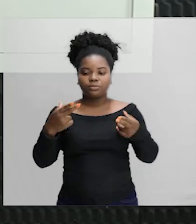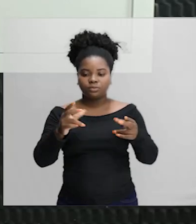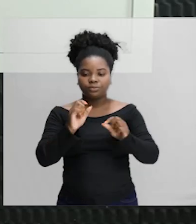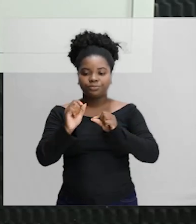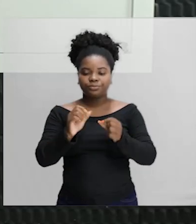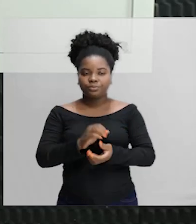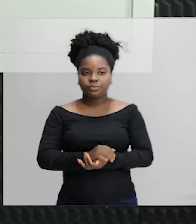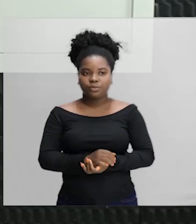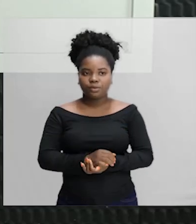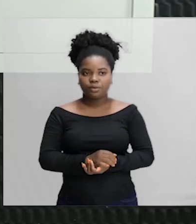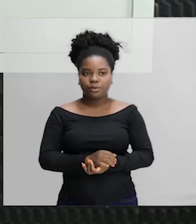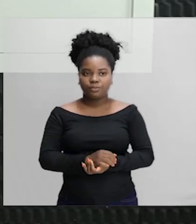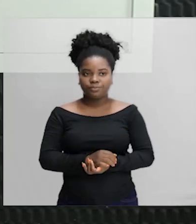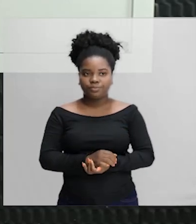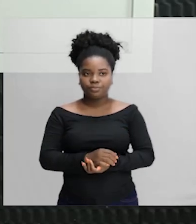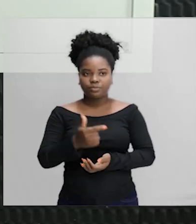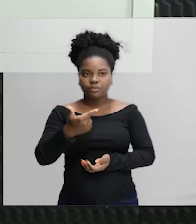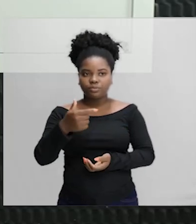igual